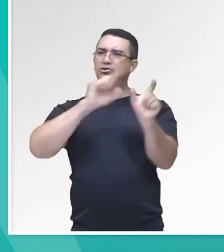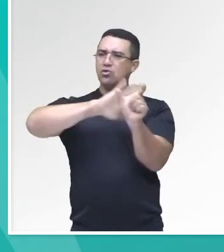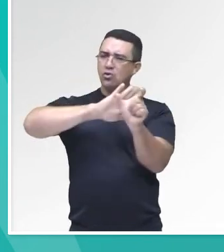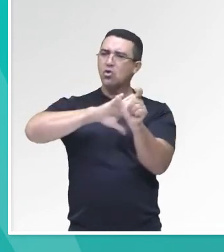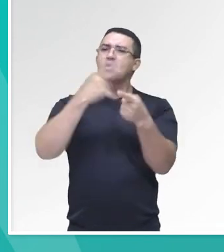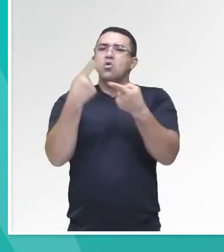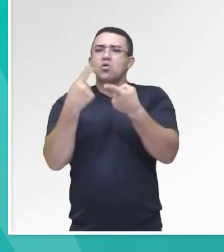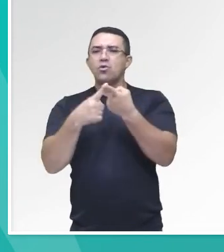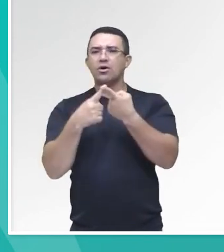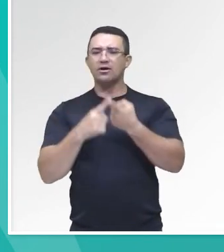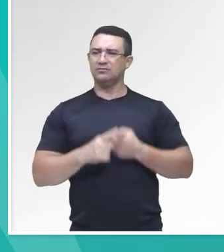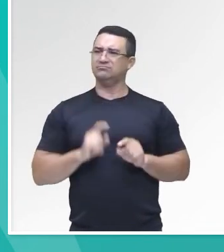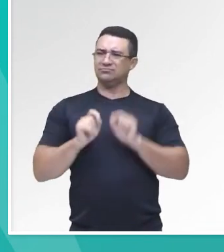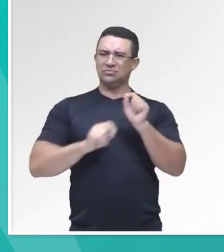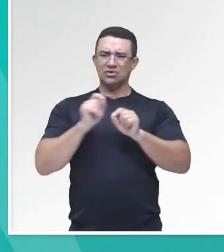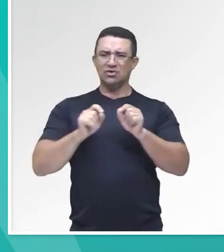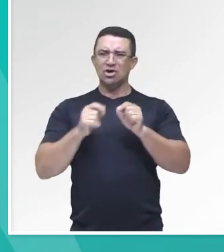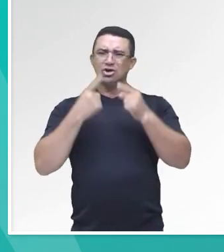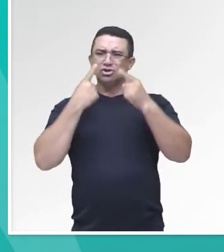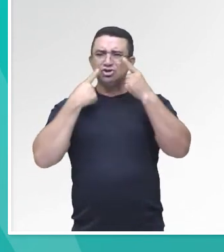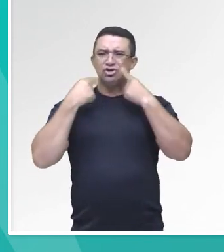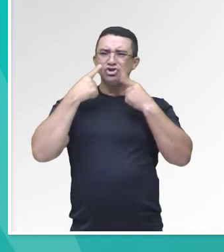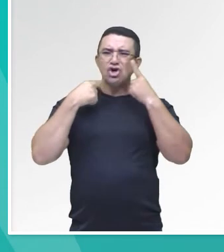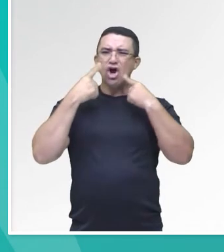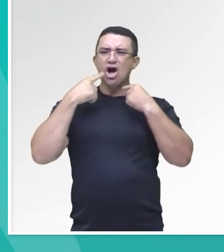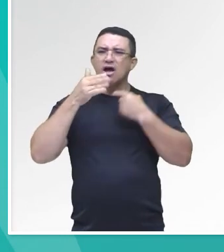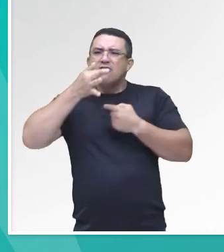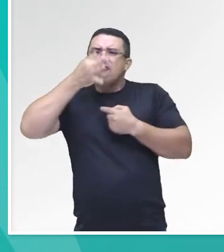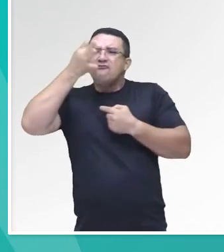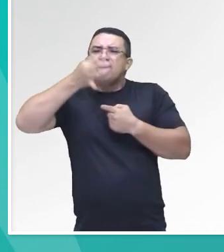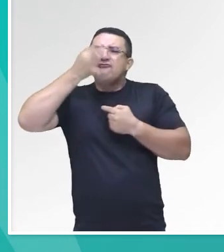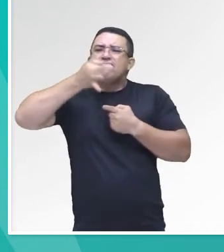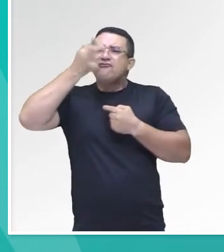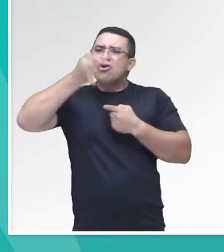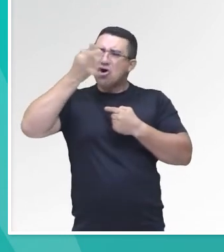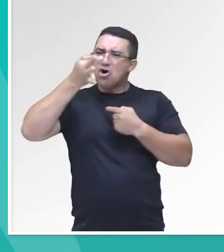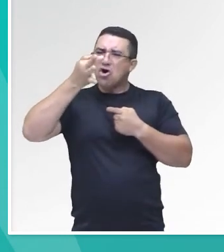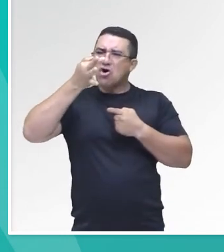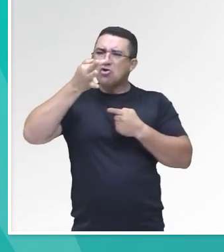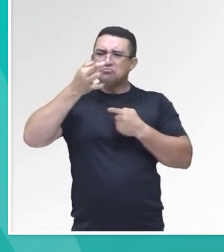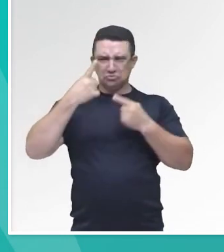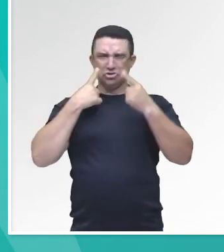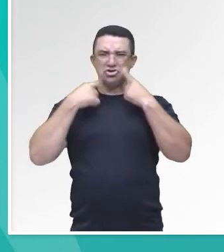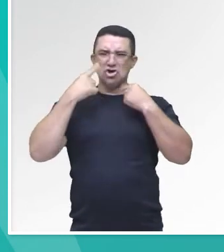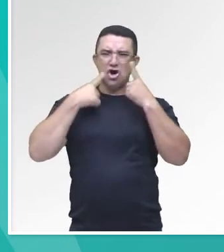quê? Porque choram as rosas. Eu pergunto para vocês, as rosas choram?